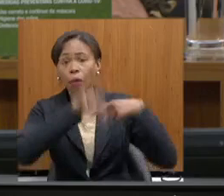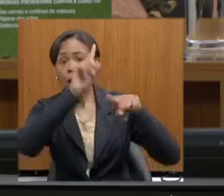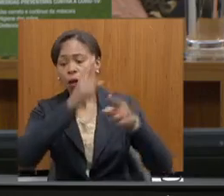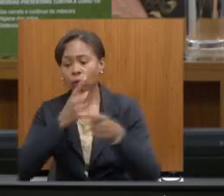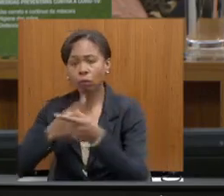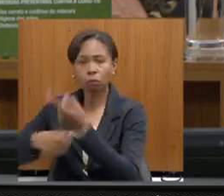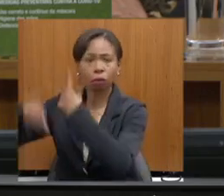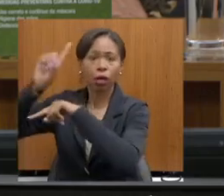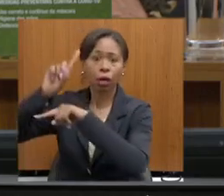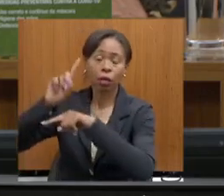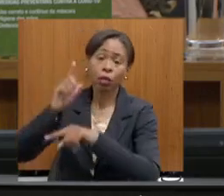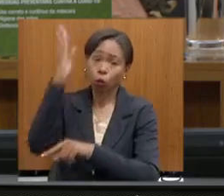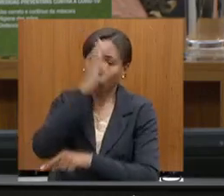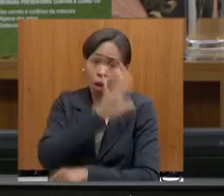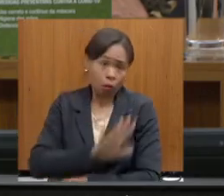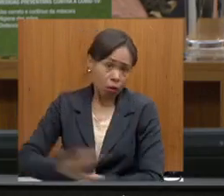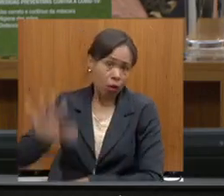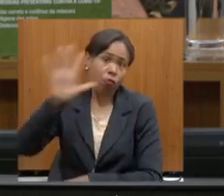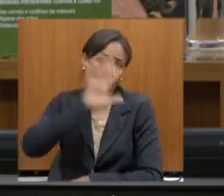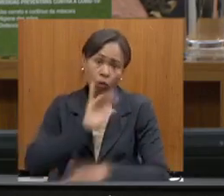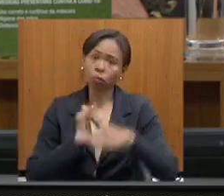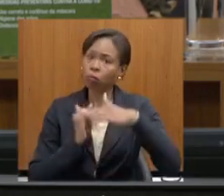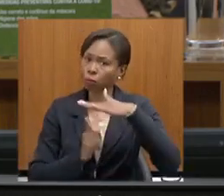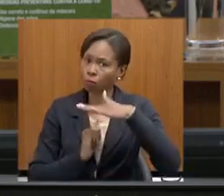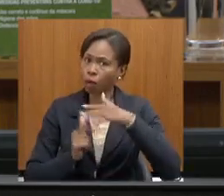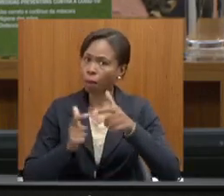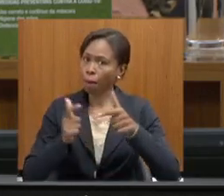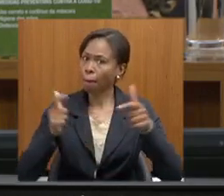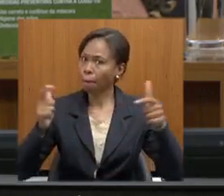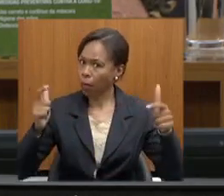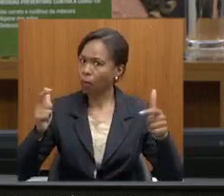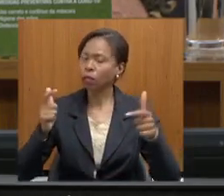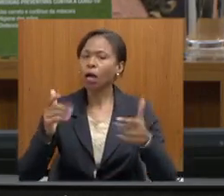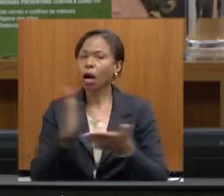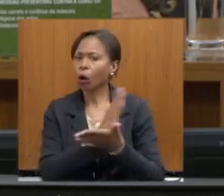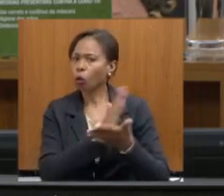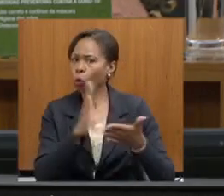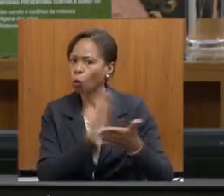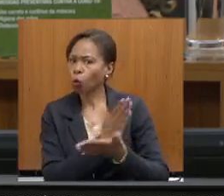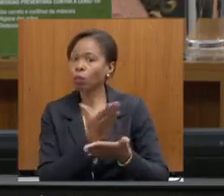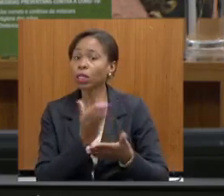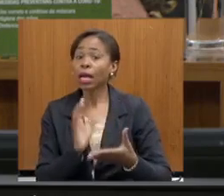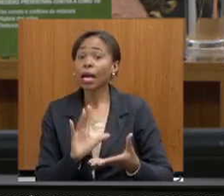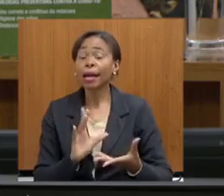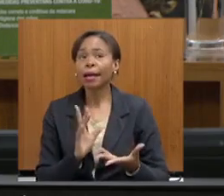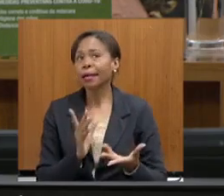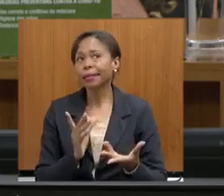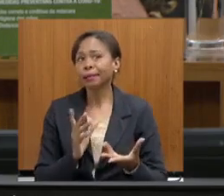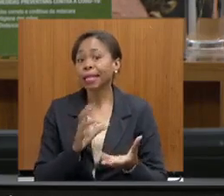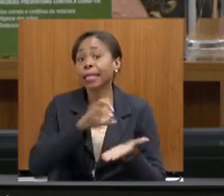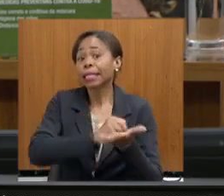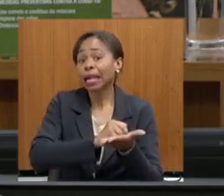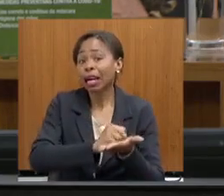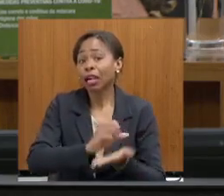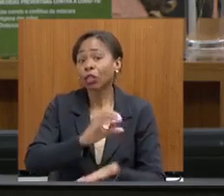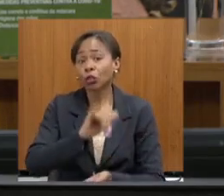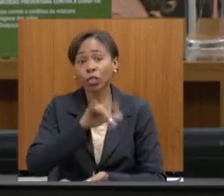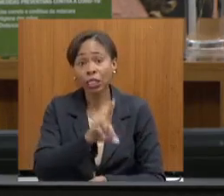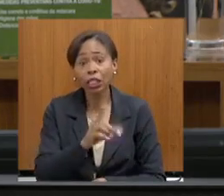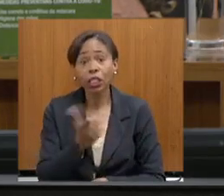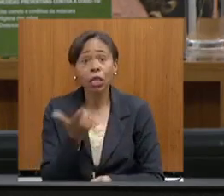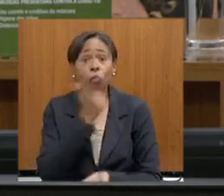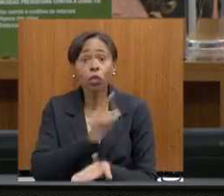Brasil afora para essa está temos casos descartados que você quer disse o vídeo e receber o aporte sair